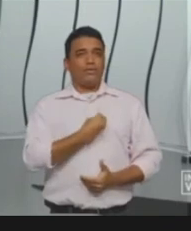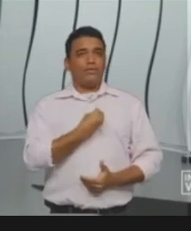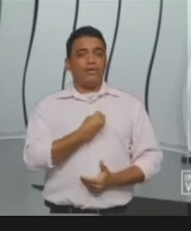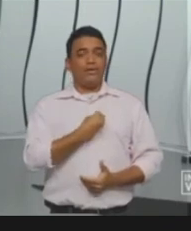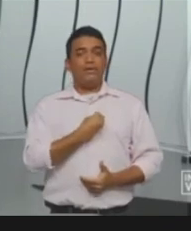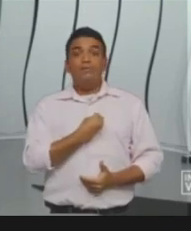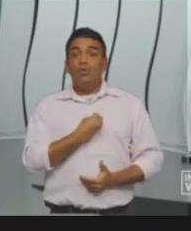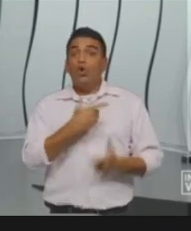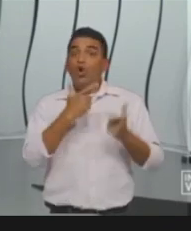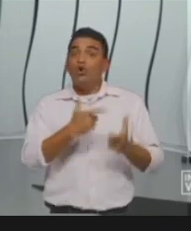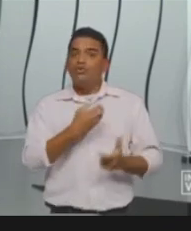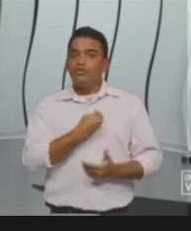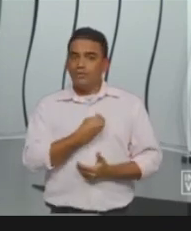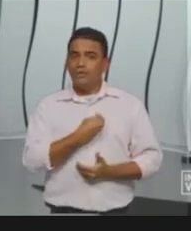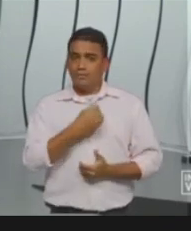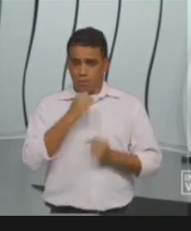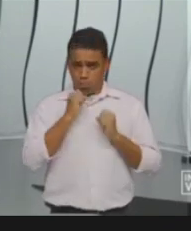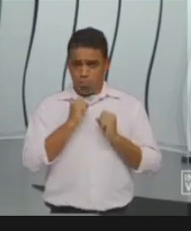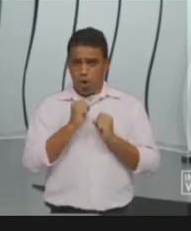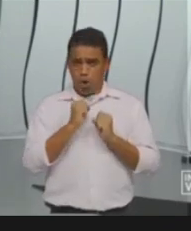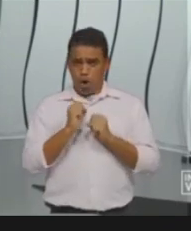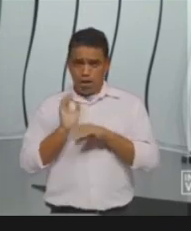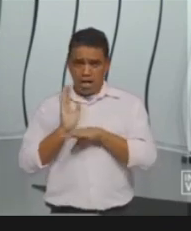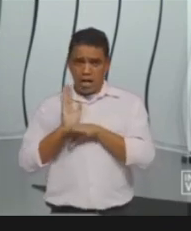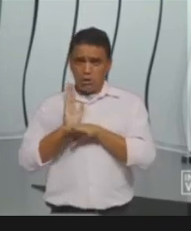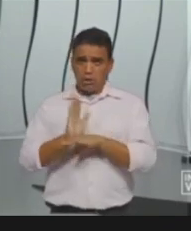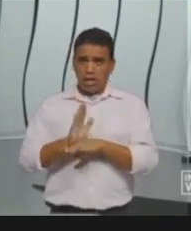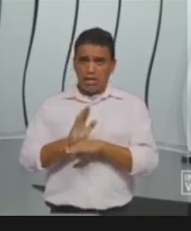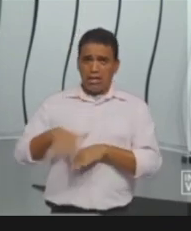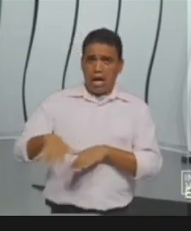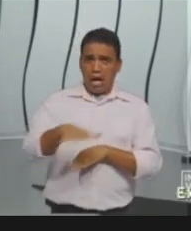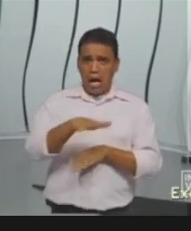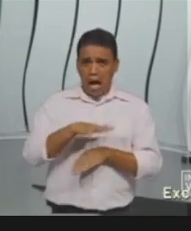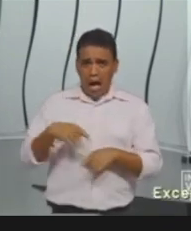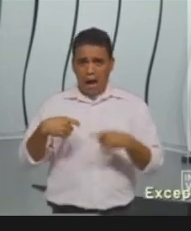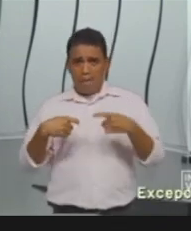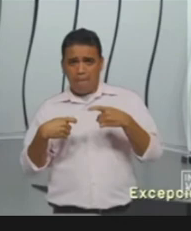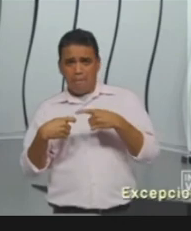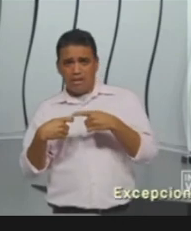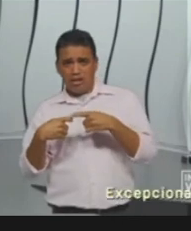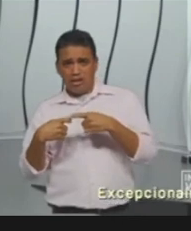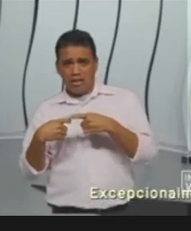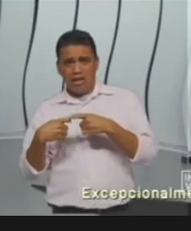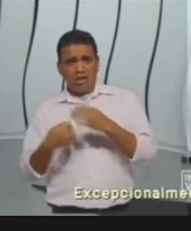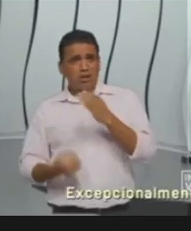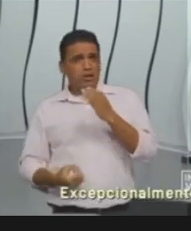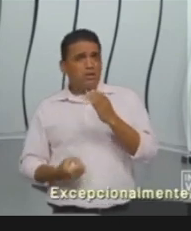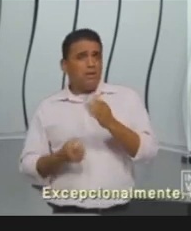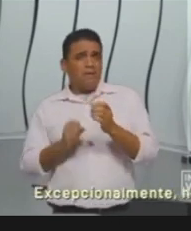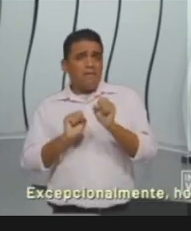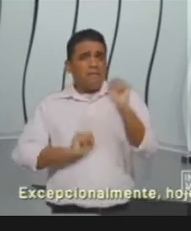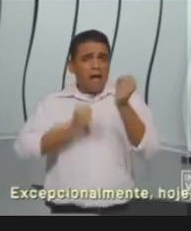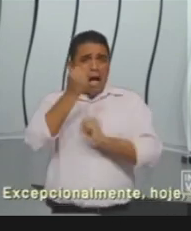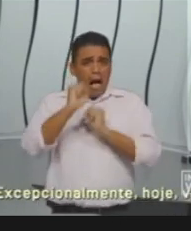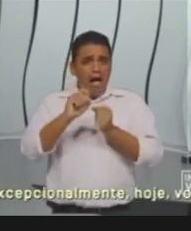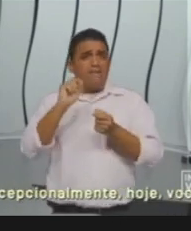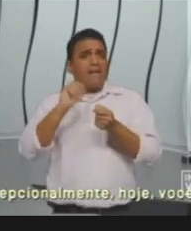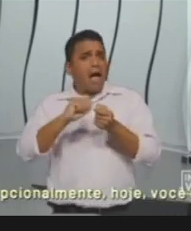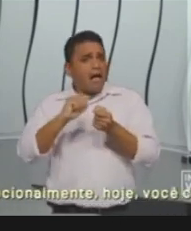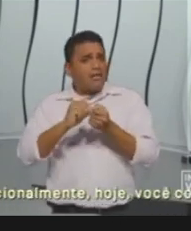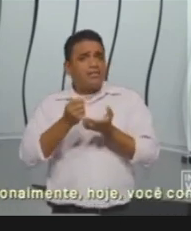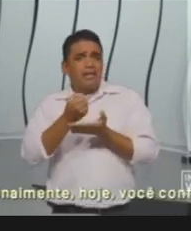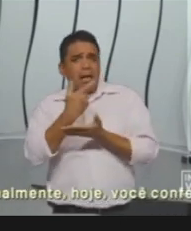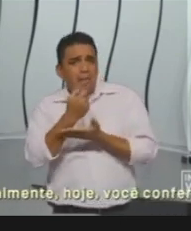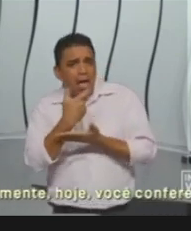aquele ser vivo ele pode ser útil na medicina, se ele pode ser útil na fabricação de remédios, o quão eles são importantes